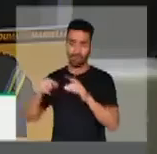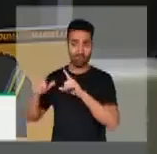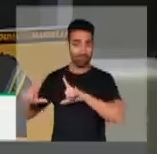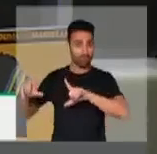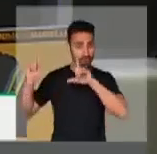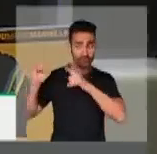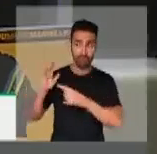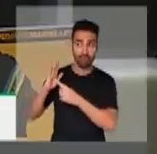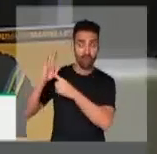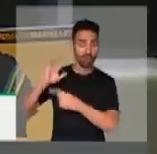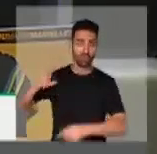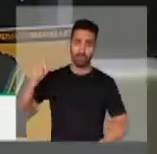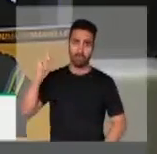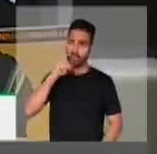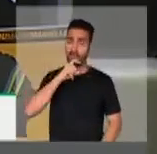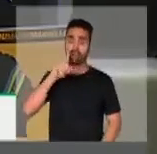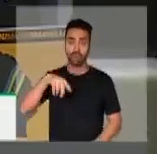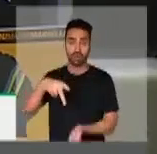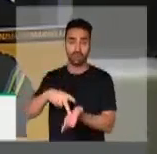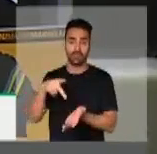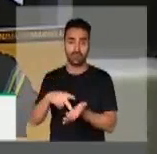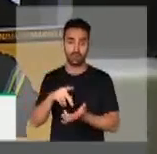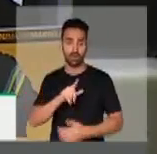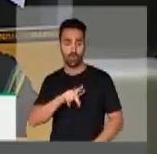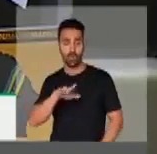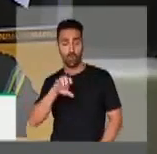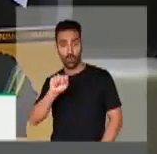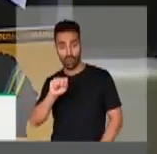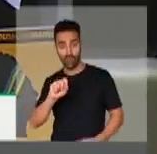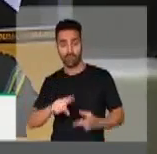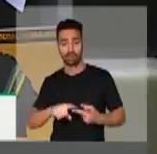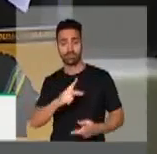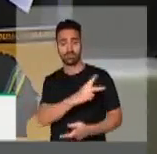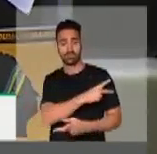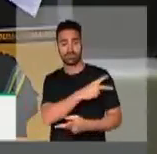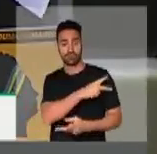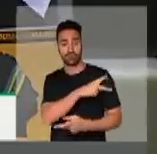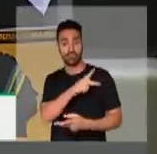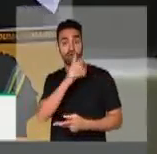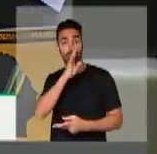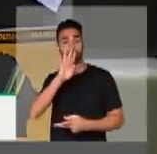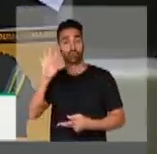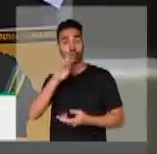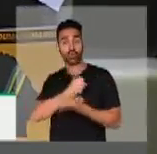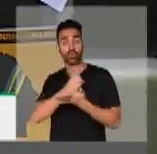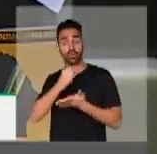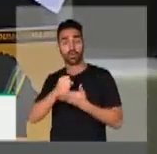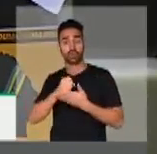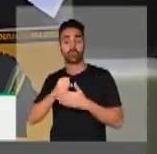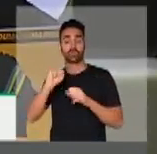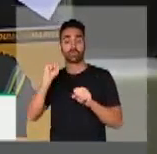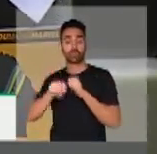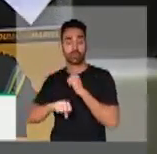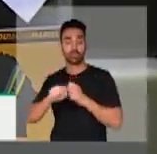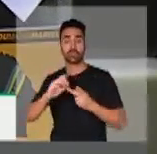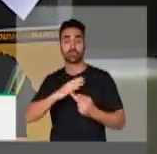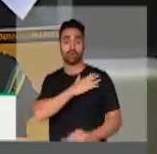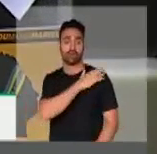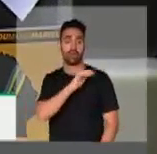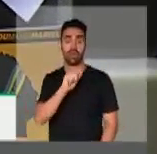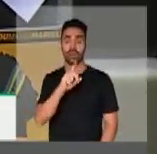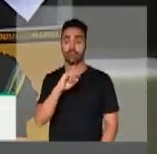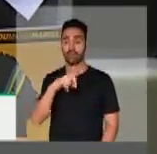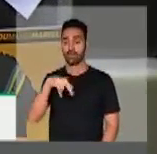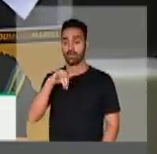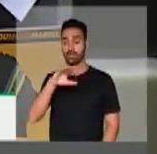há fatos. Luiz Braga, Alzinho, chefe de milícia, acusado de ter contratado o assassino. Capitão Adriano, um dos